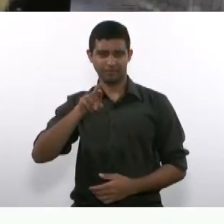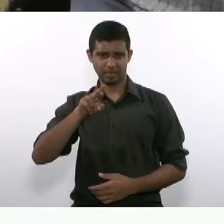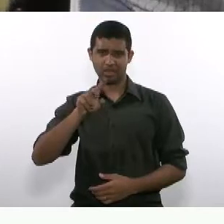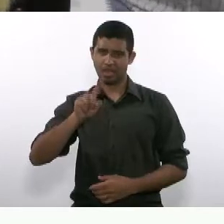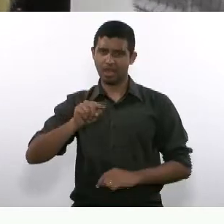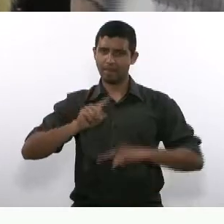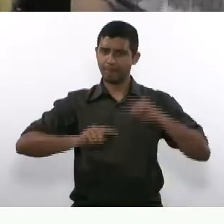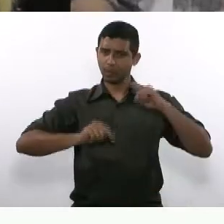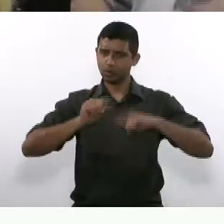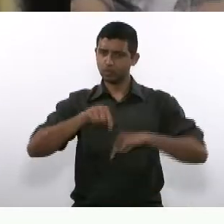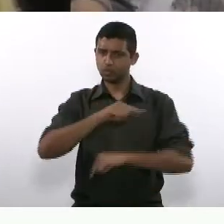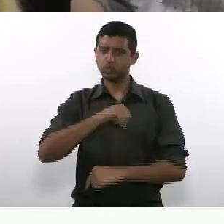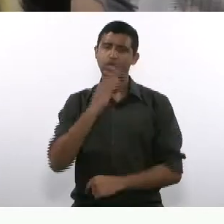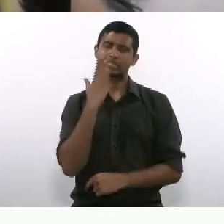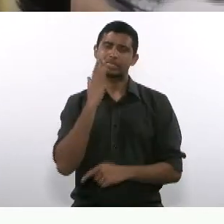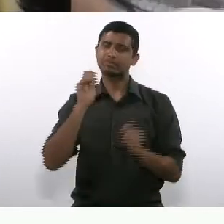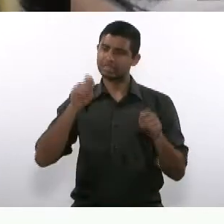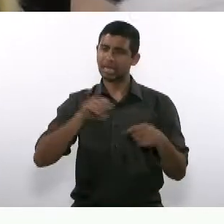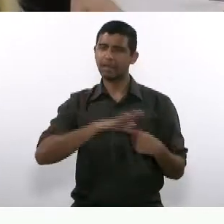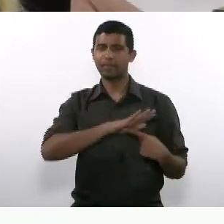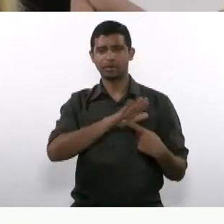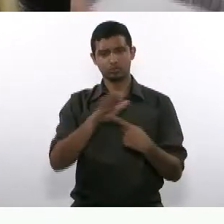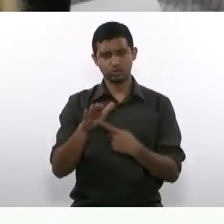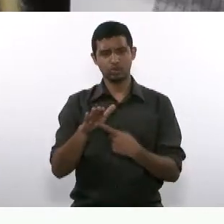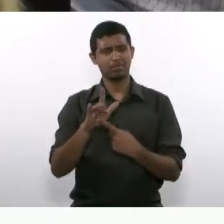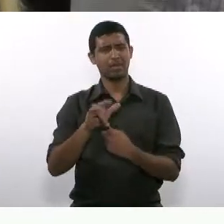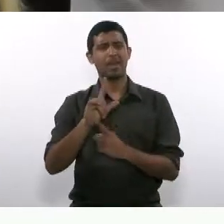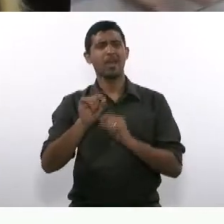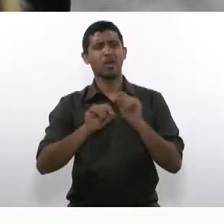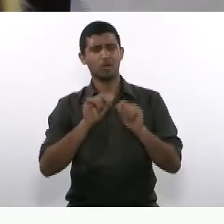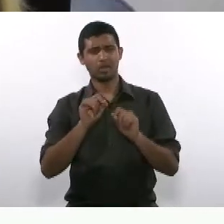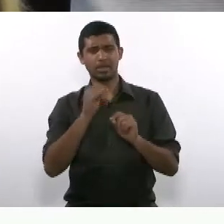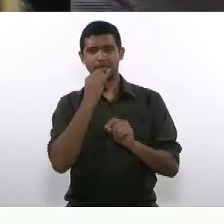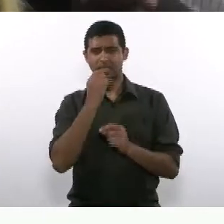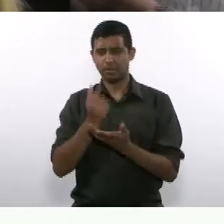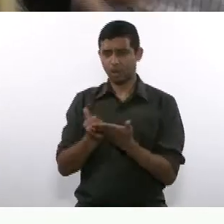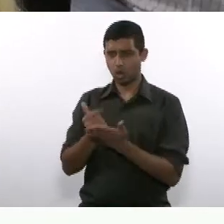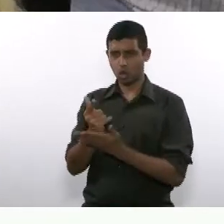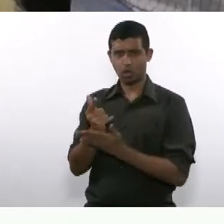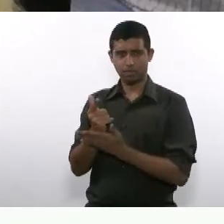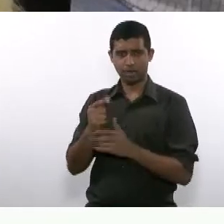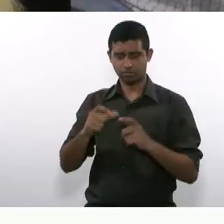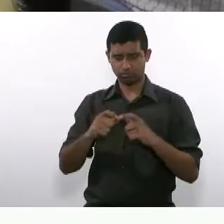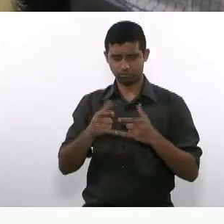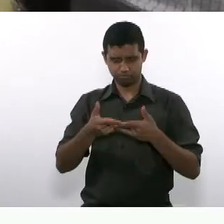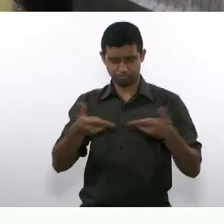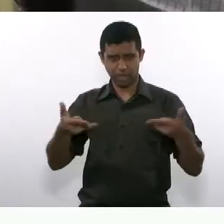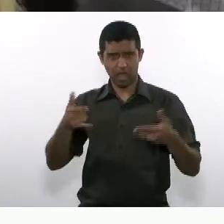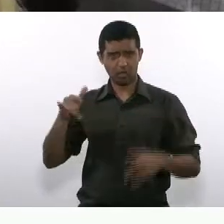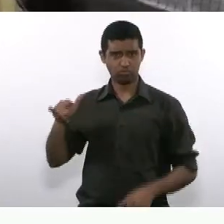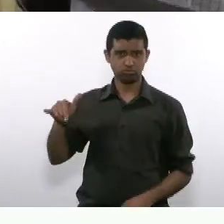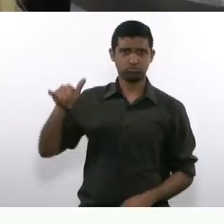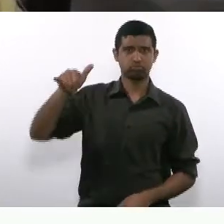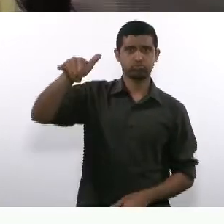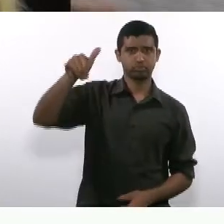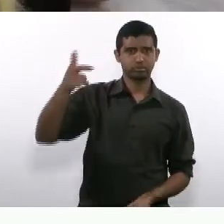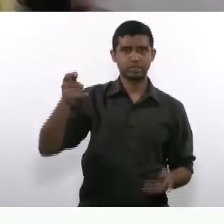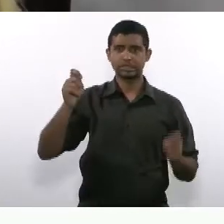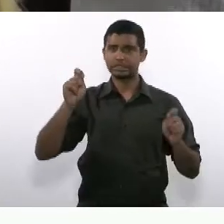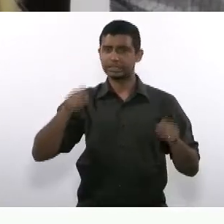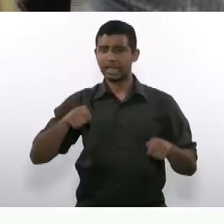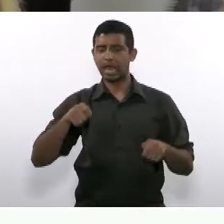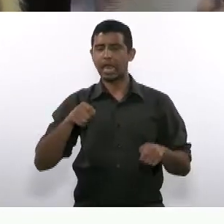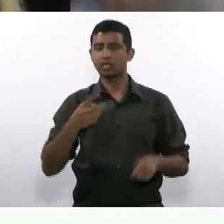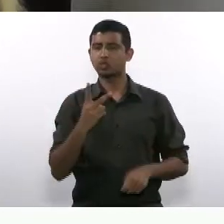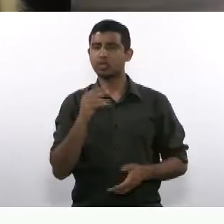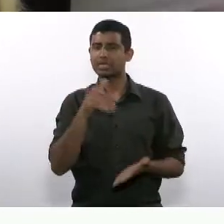a gente entende que pode ajudar. O que é isso? Você compra uma passagem aérea, você pode fazer uma estada de 2 a